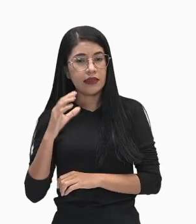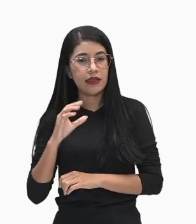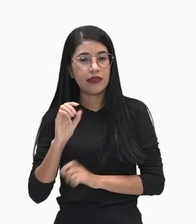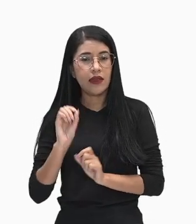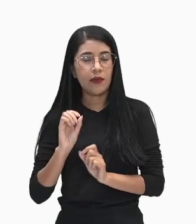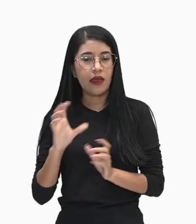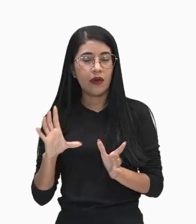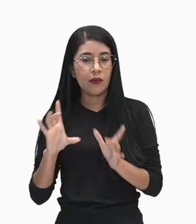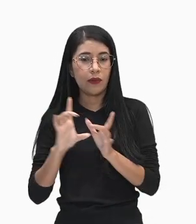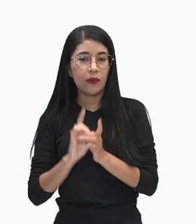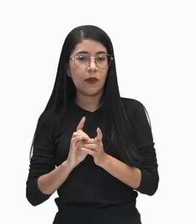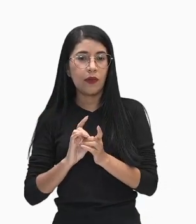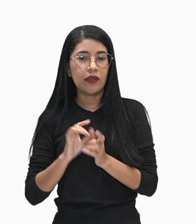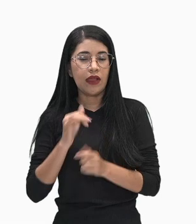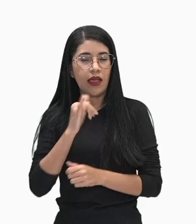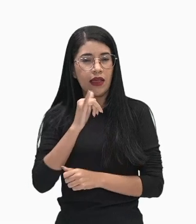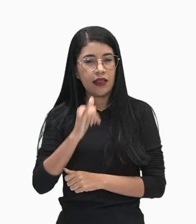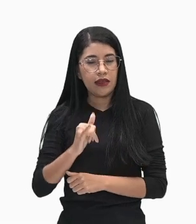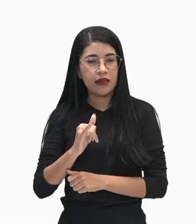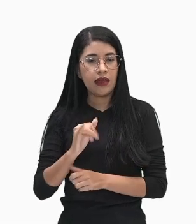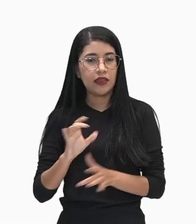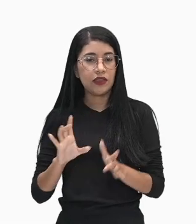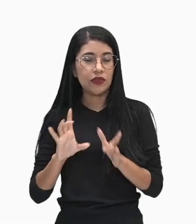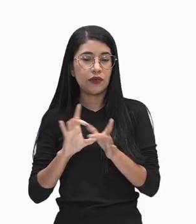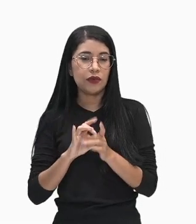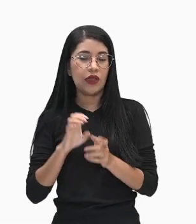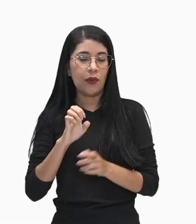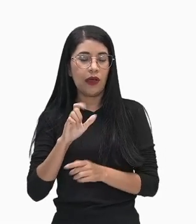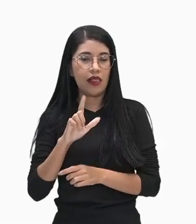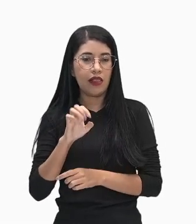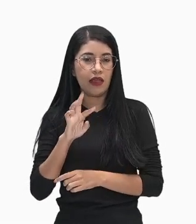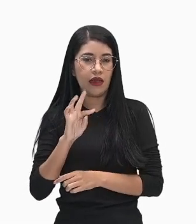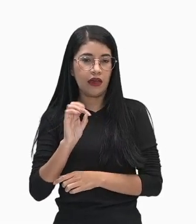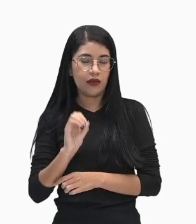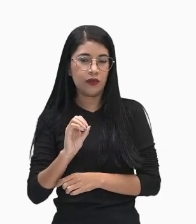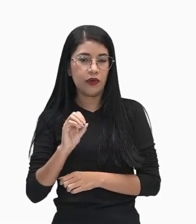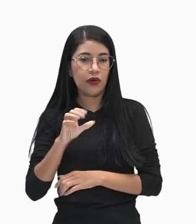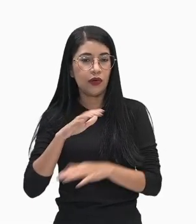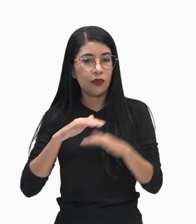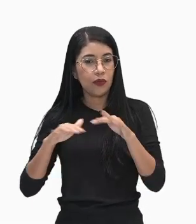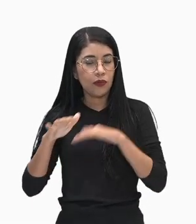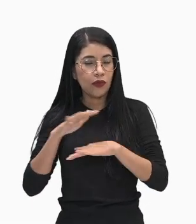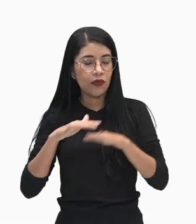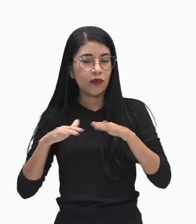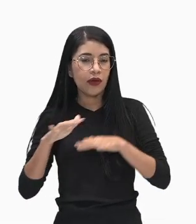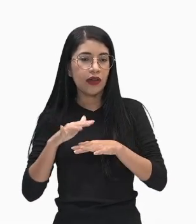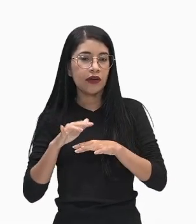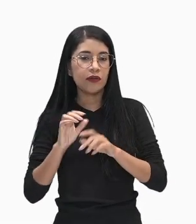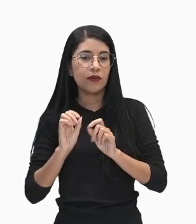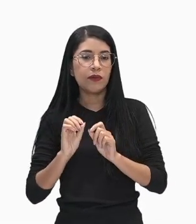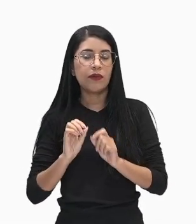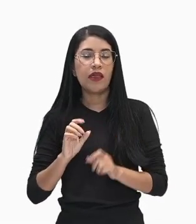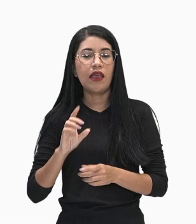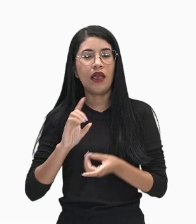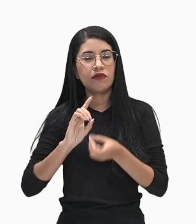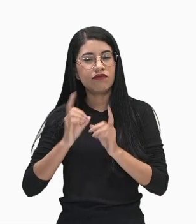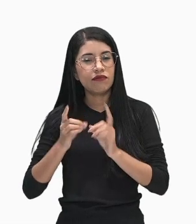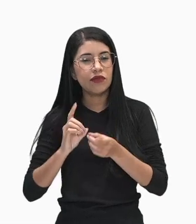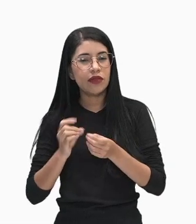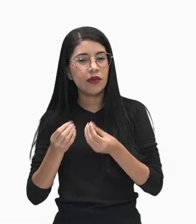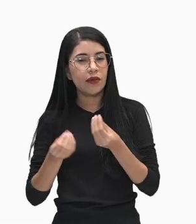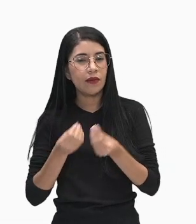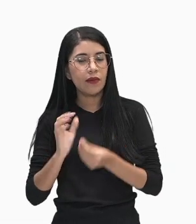junção de cargas elétricas, que é o eletro, e movimentação, que é a dinâmica. Então nós temos aí